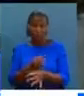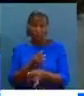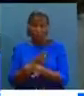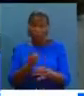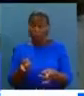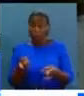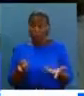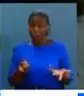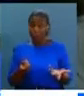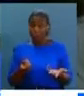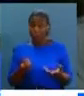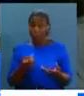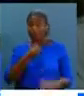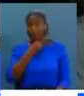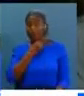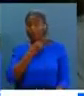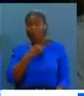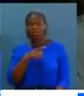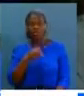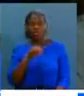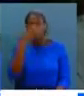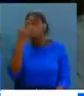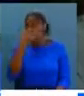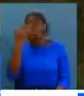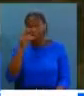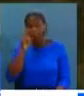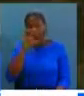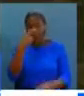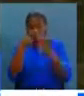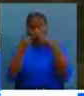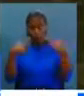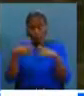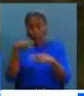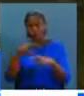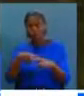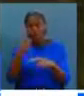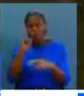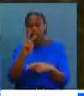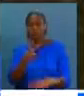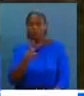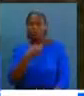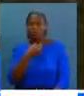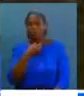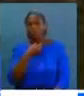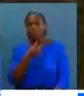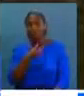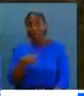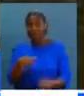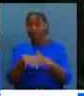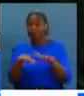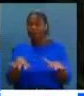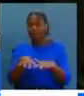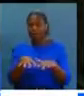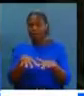que morna, é que todo dia que botar as pessoas reuniram para ouvir morna. Então ali na Praia Branca já é